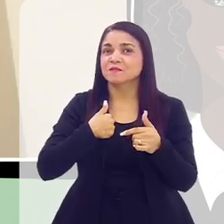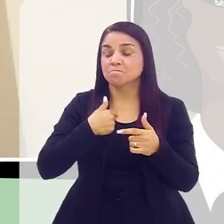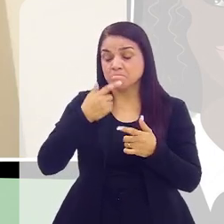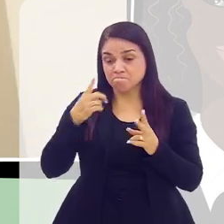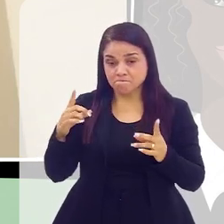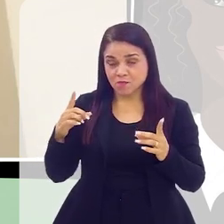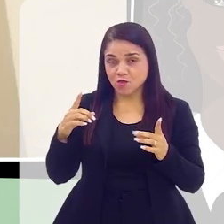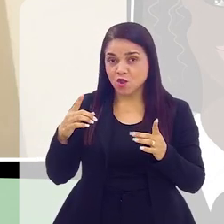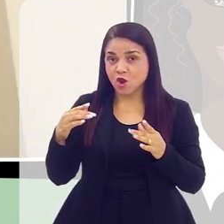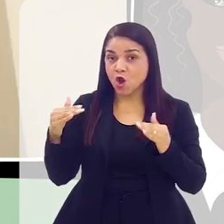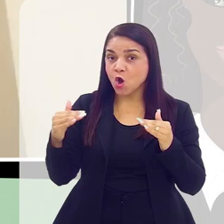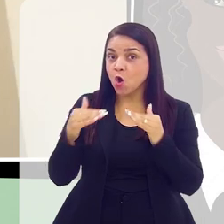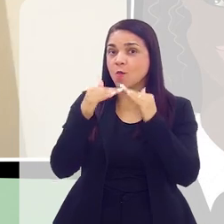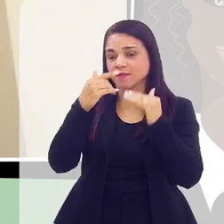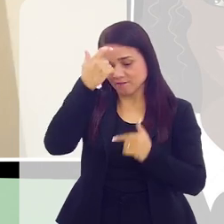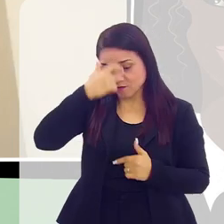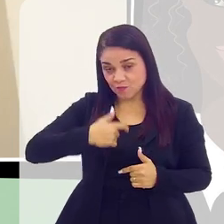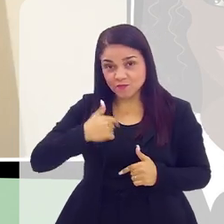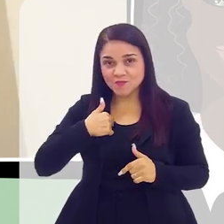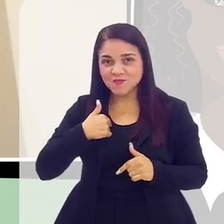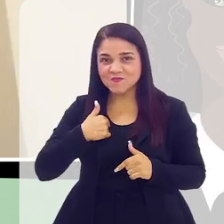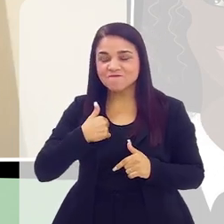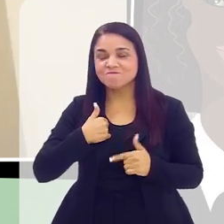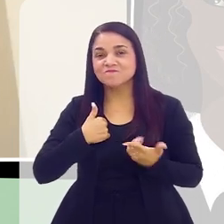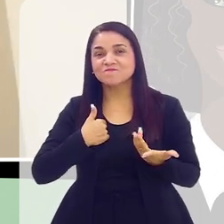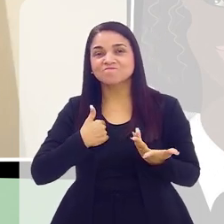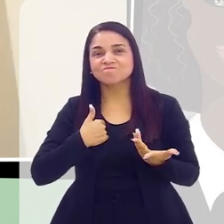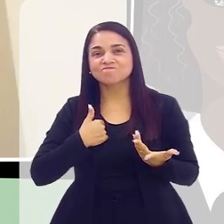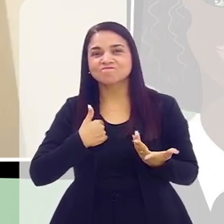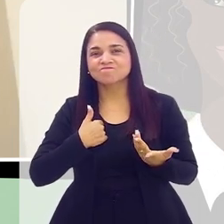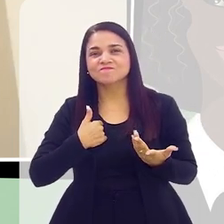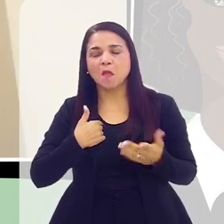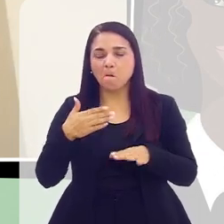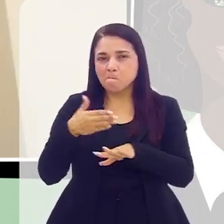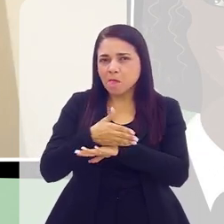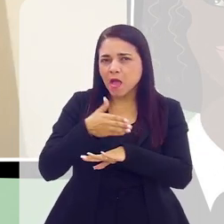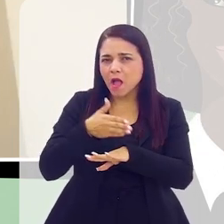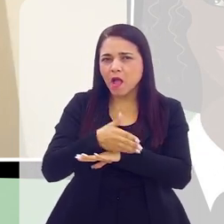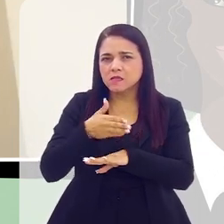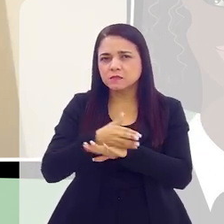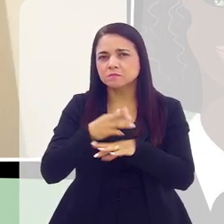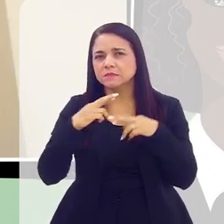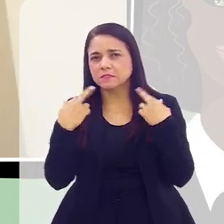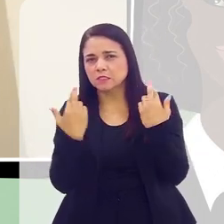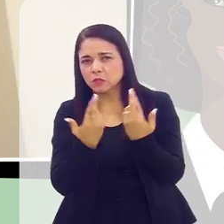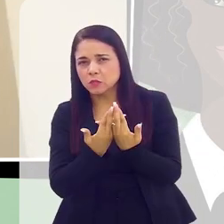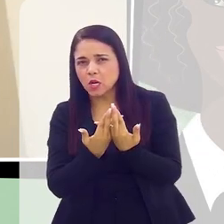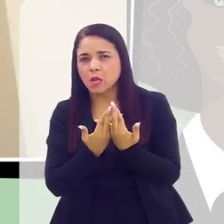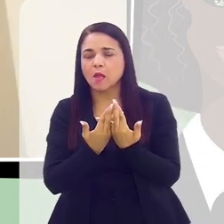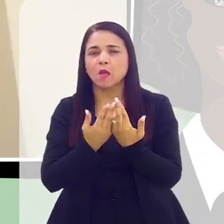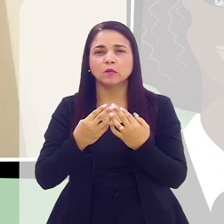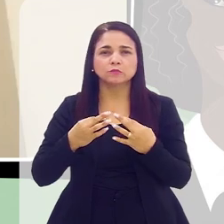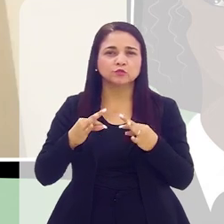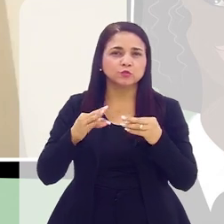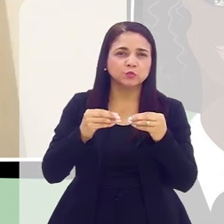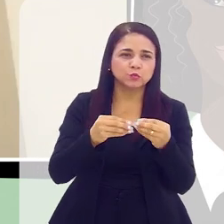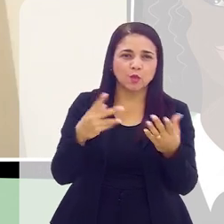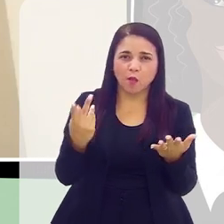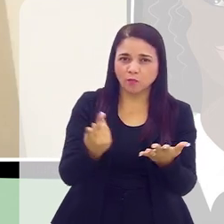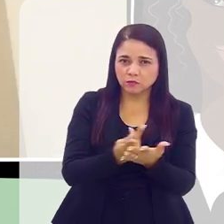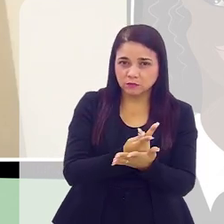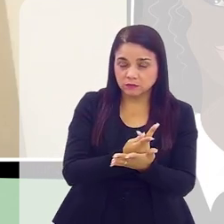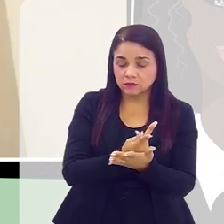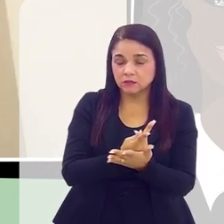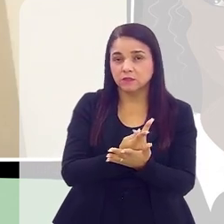era muito minha cara, né? E aí eu comecei a participar de tudo